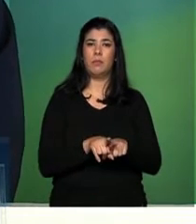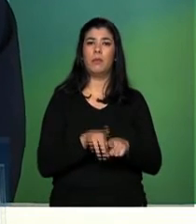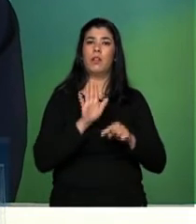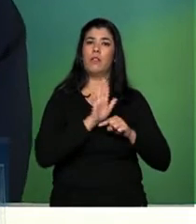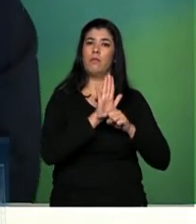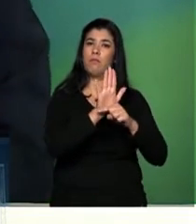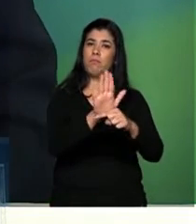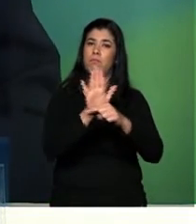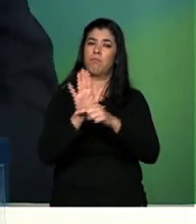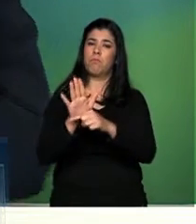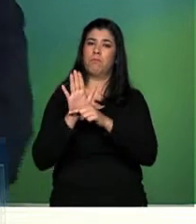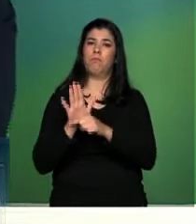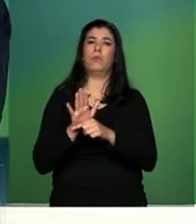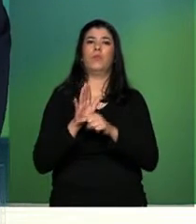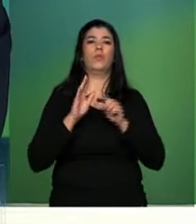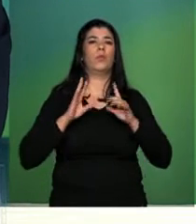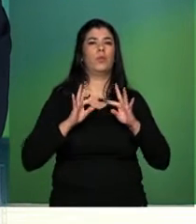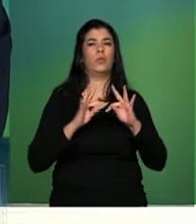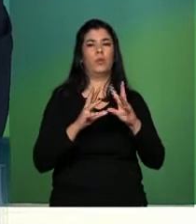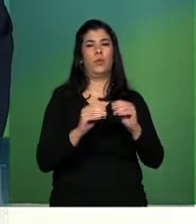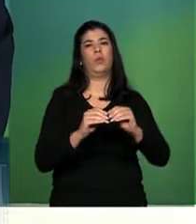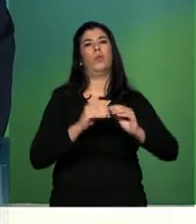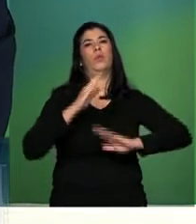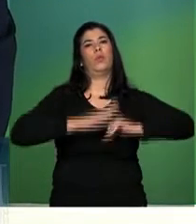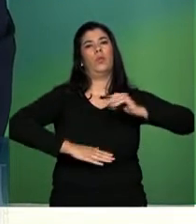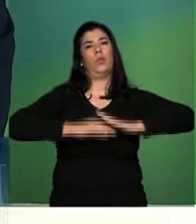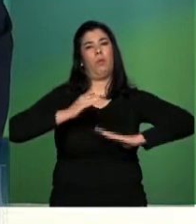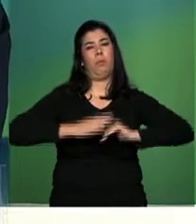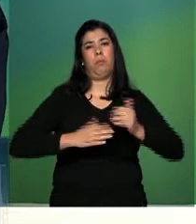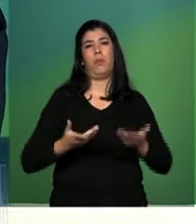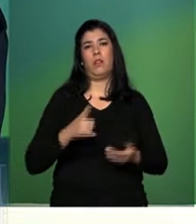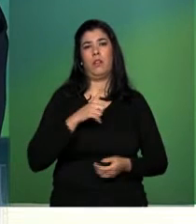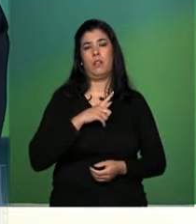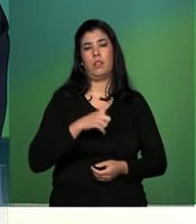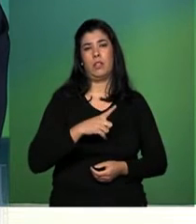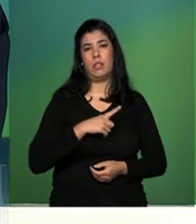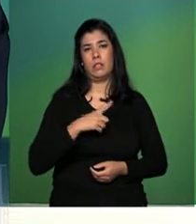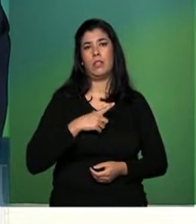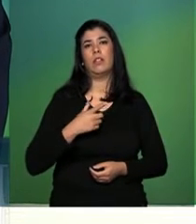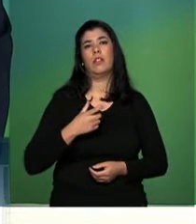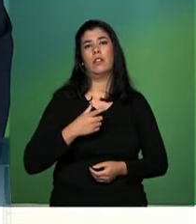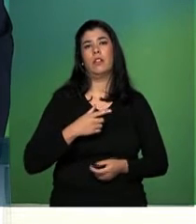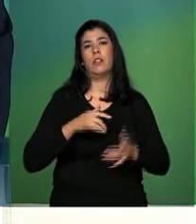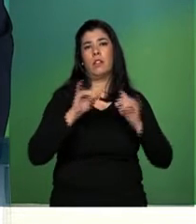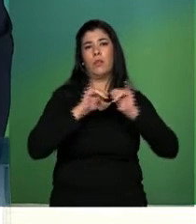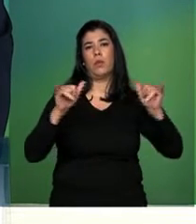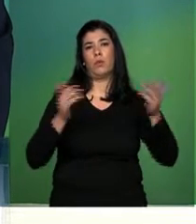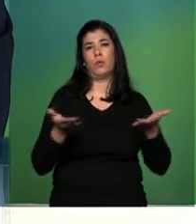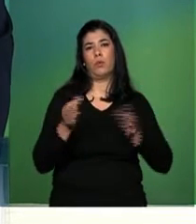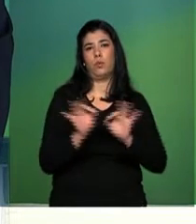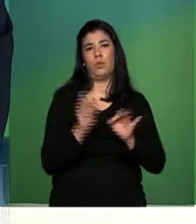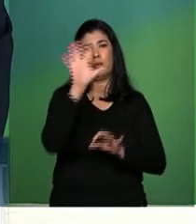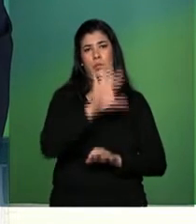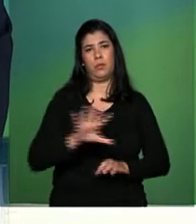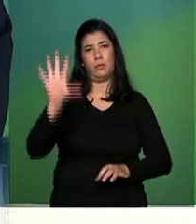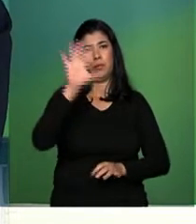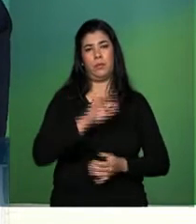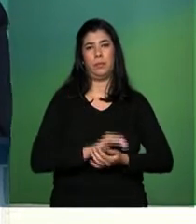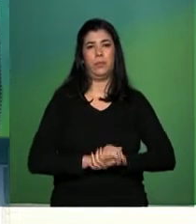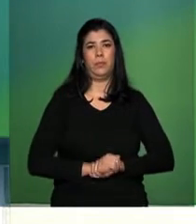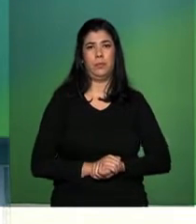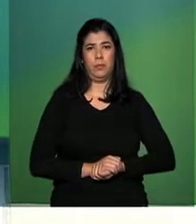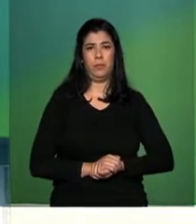solidário, absolutamente solidário, com as medidas que foram anunciadas hoje.